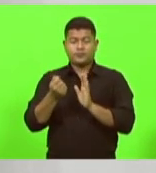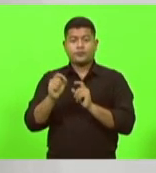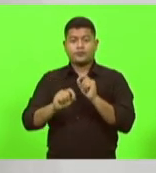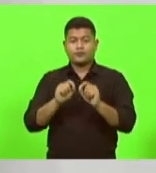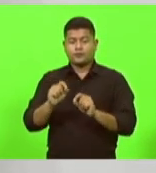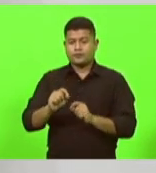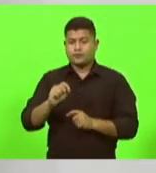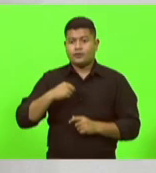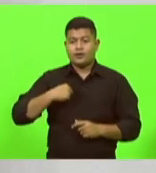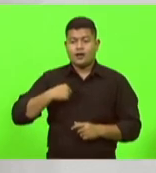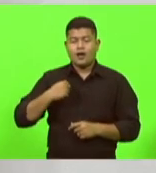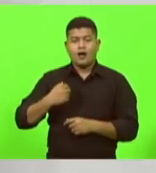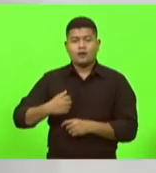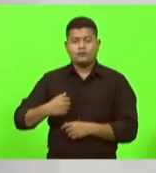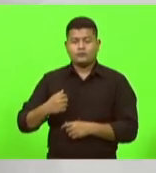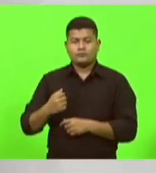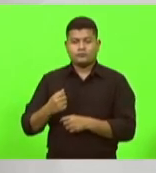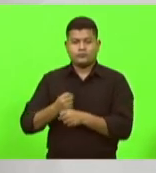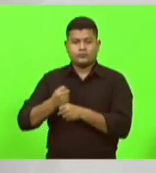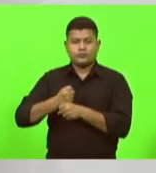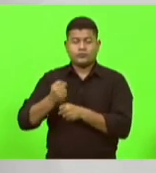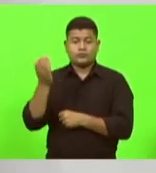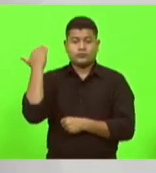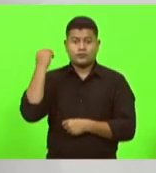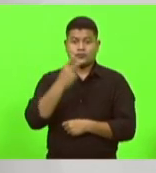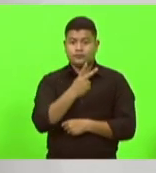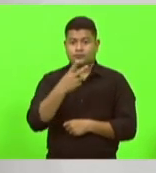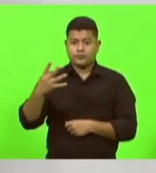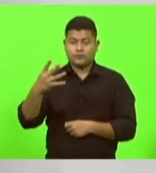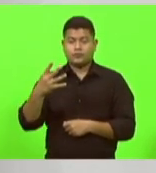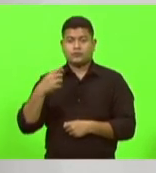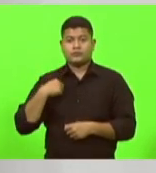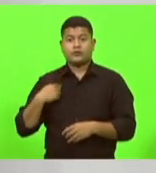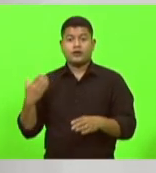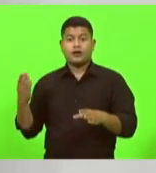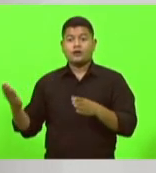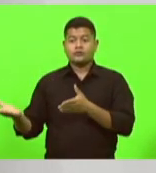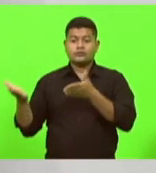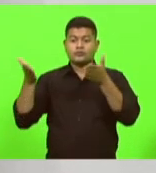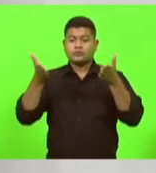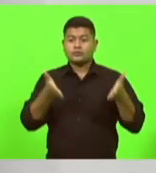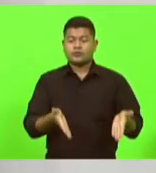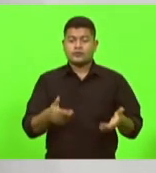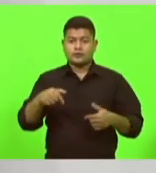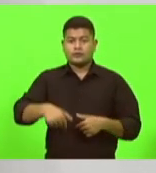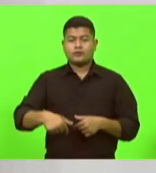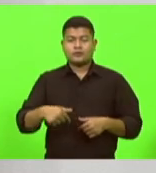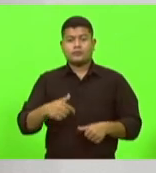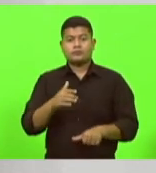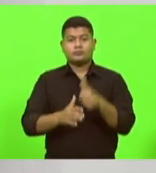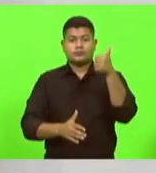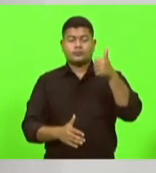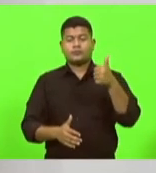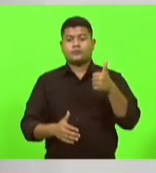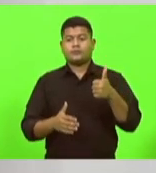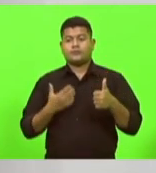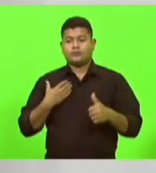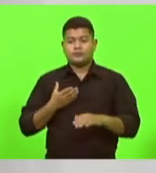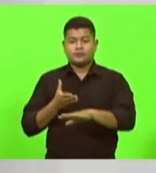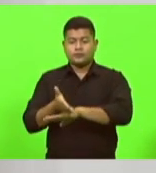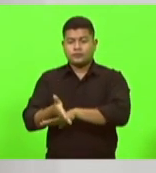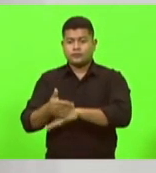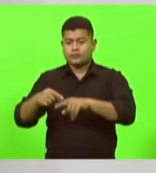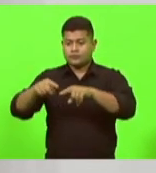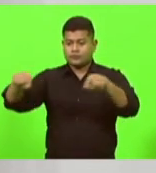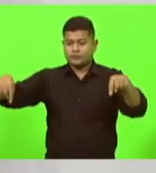cheguei aqui, o primeiro gabinete que procurei foi o gabinete do então deputado